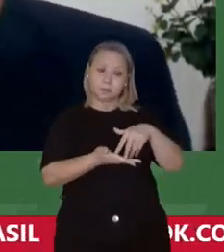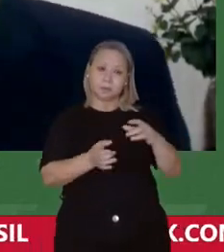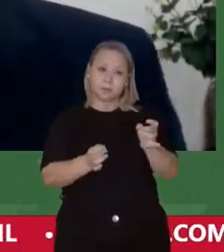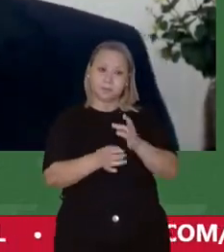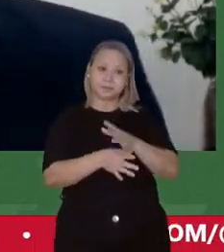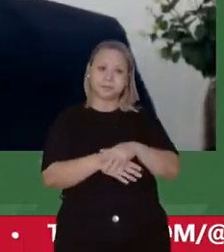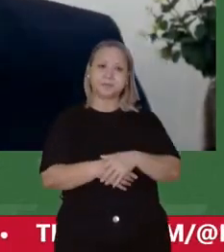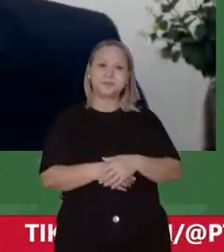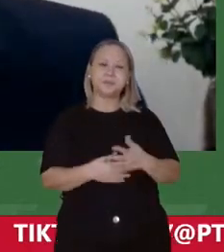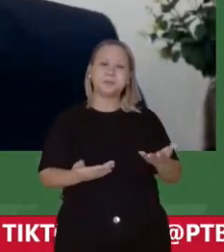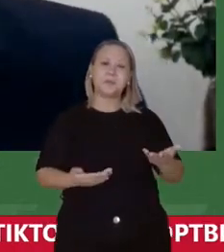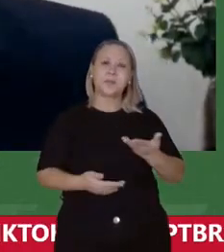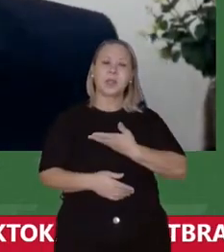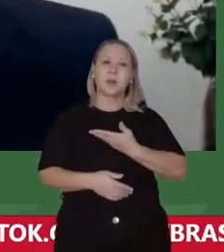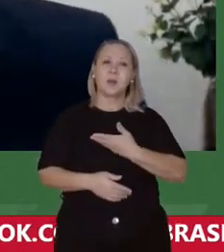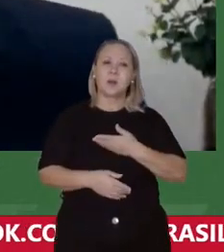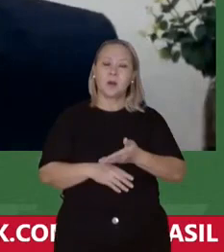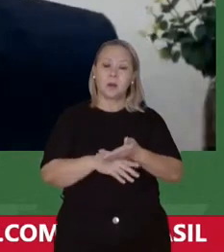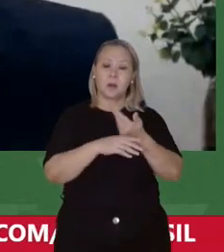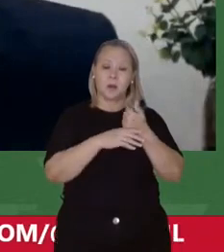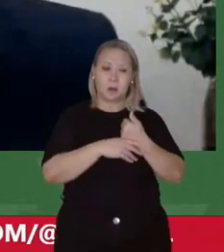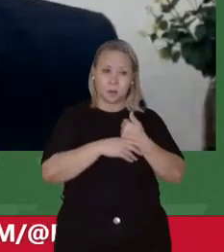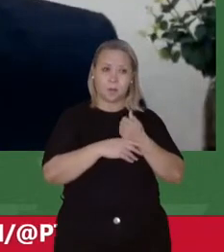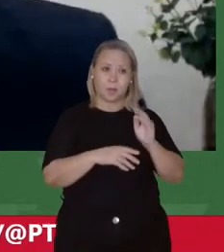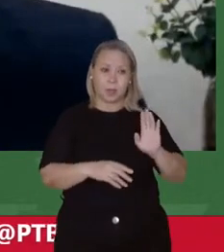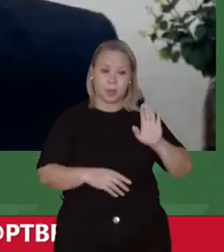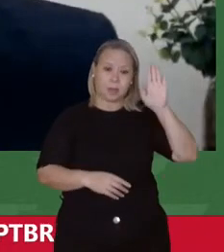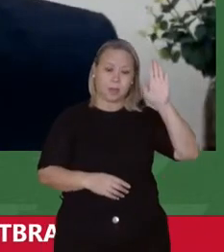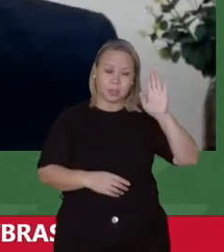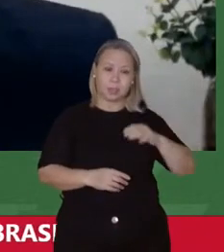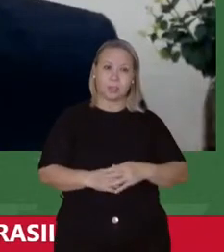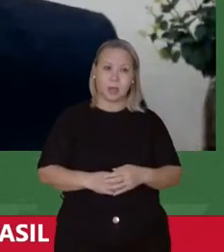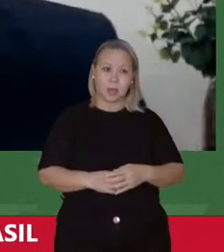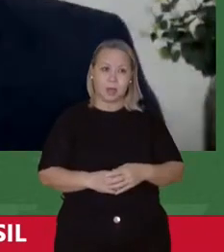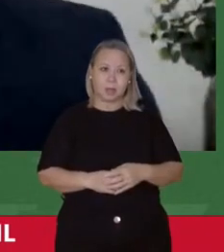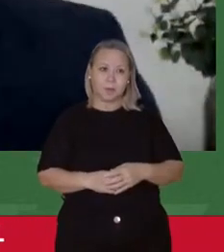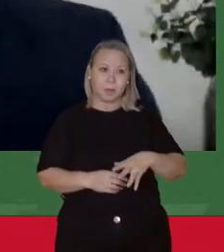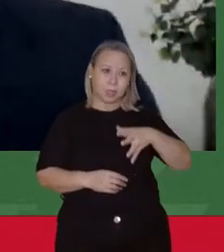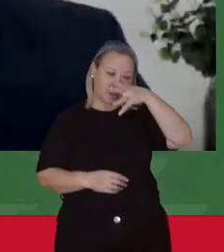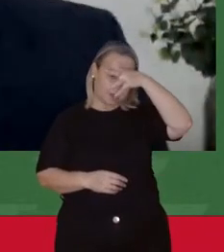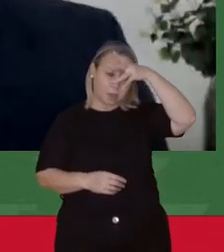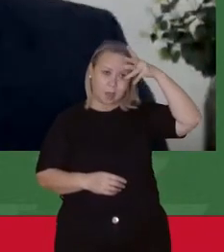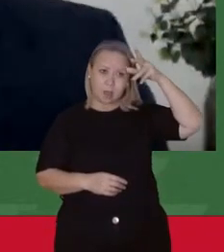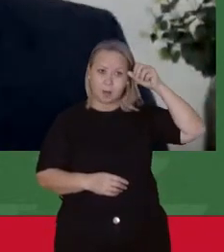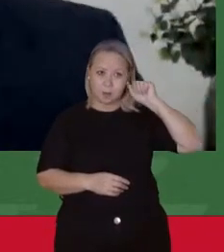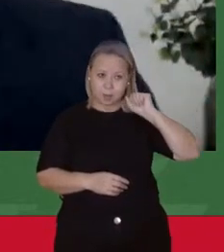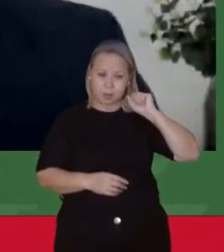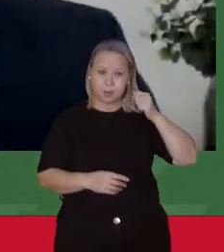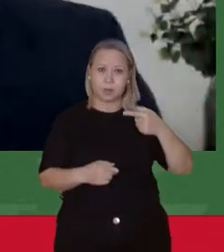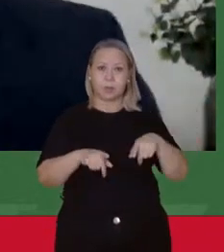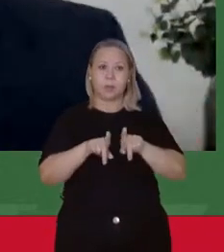com a nossa companheira, né, pré-candidata a deputada federal pelo Estado da Amazônia, a nossa companheira Eni Moura.